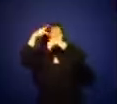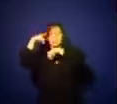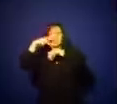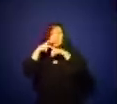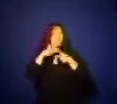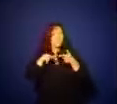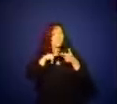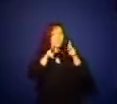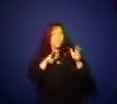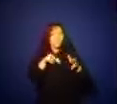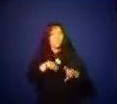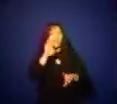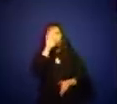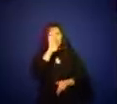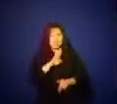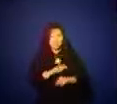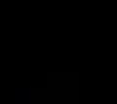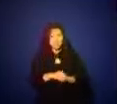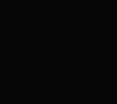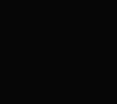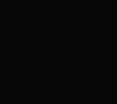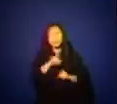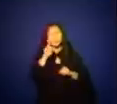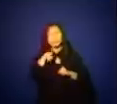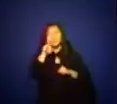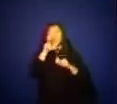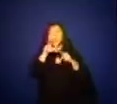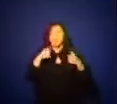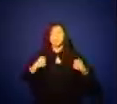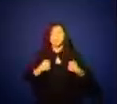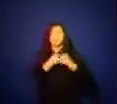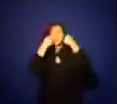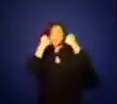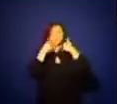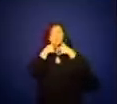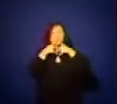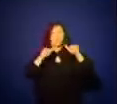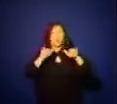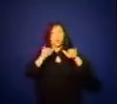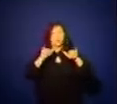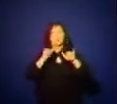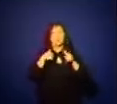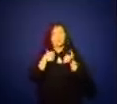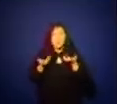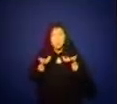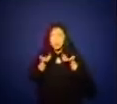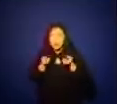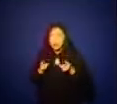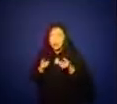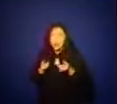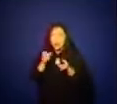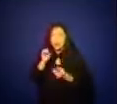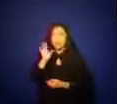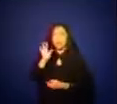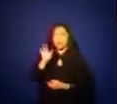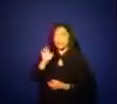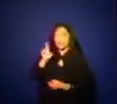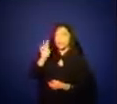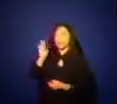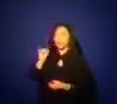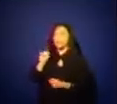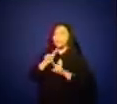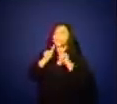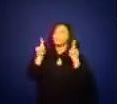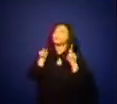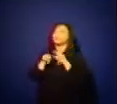BS que as pessoas diziam não isso é claramente um choque de oferta aí eu dizia assim não mas oferta de quê aí eu né fiquei intrigado e fui examinar o que